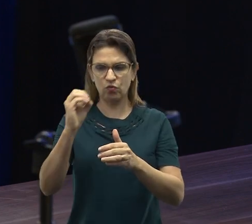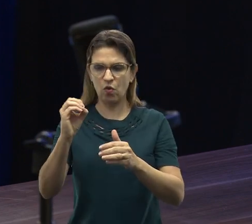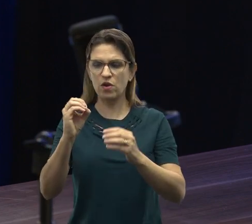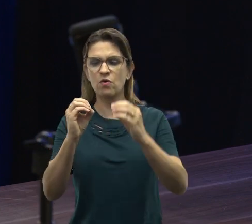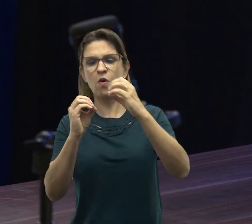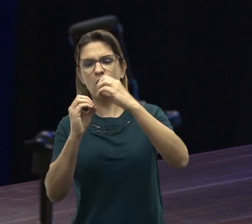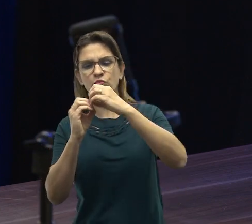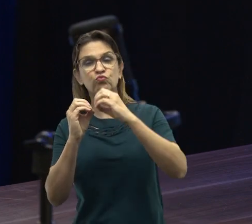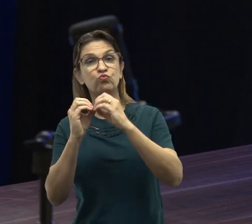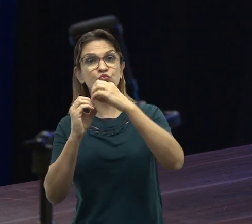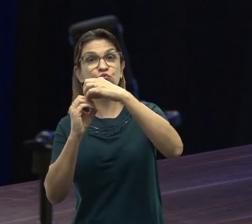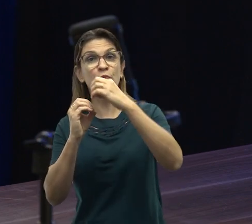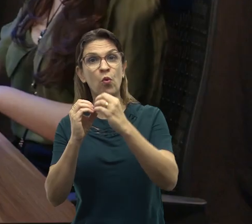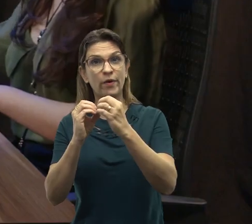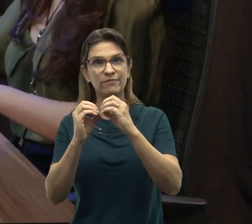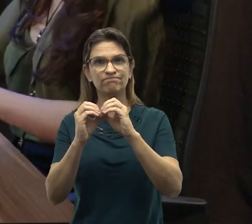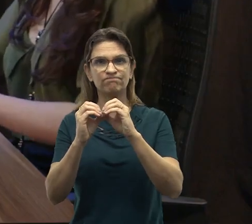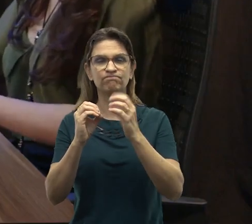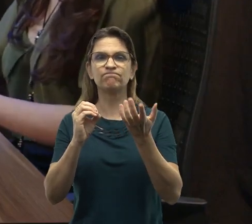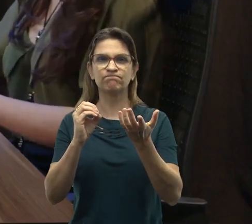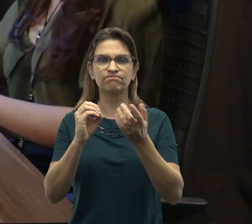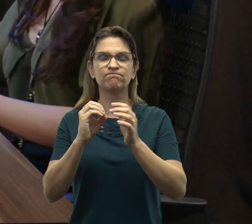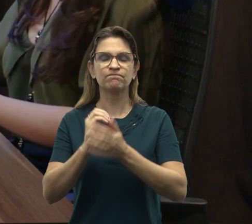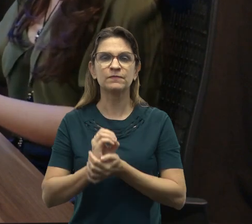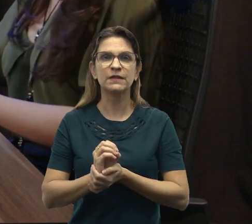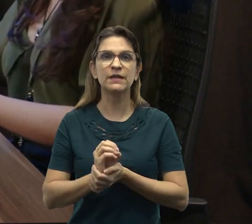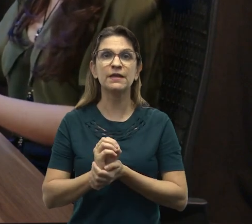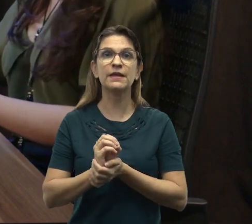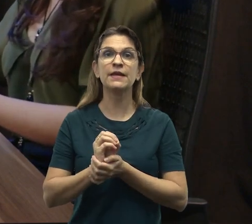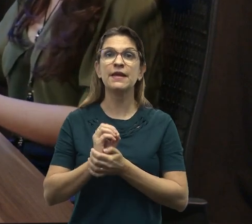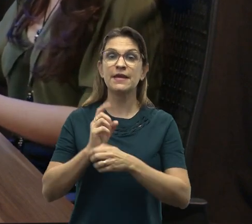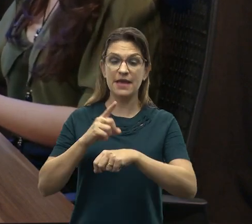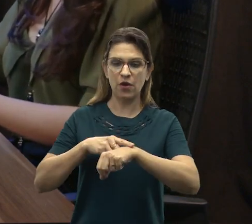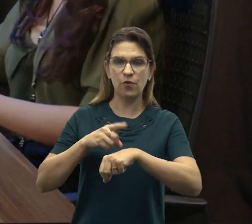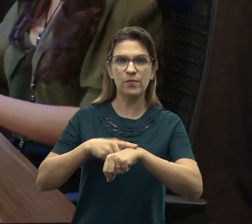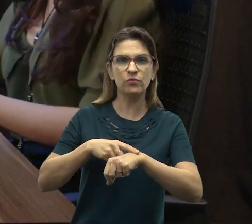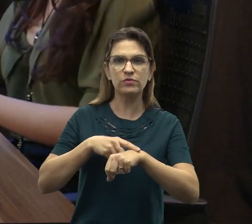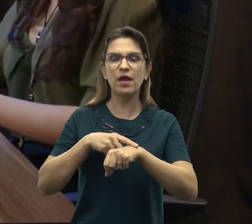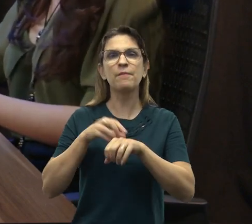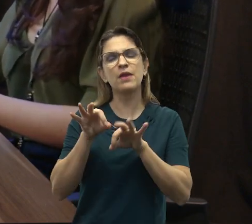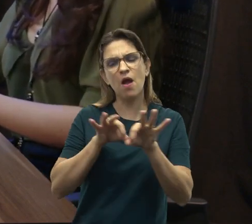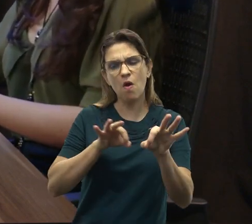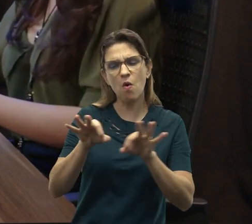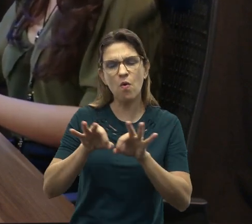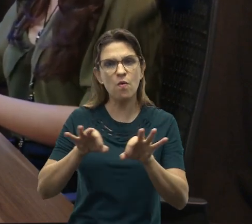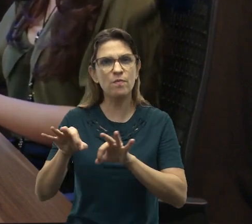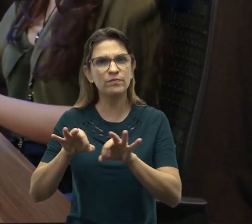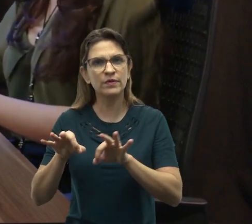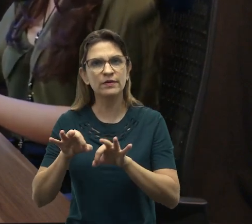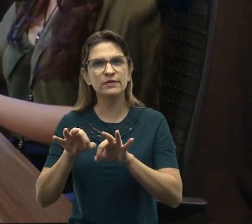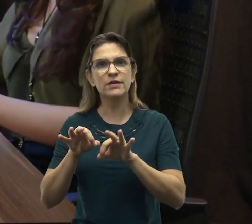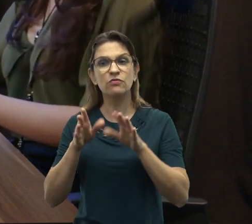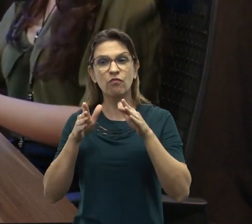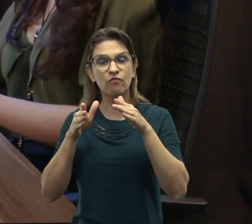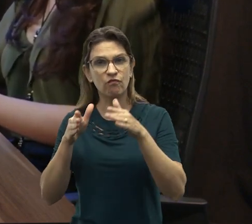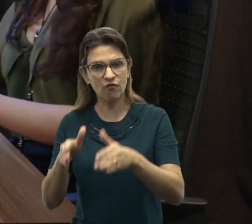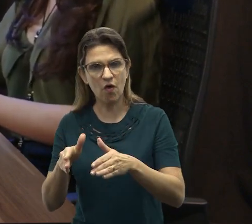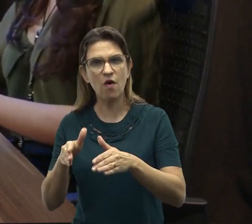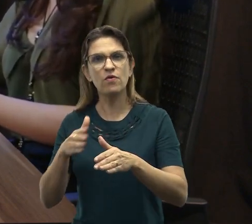tumores. Então, isso tende a otimizar um pouco mais o meu tempo e é algo realmente que eu gosto e prefiro